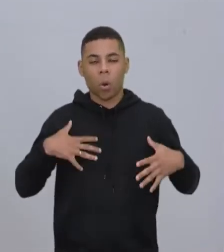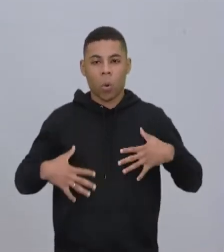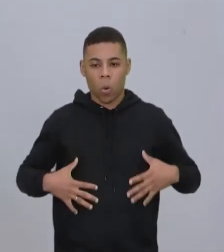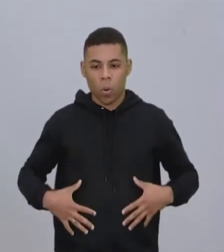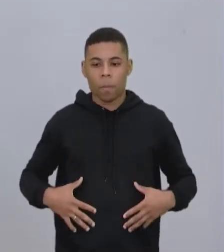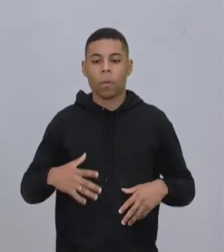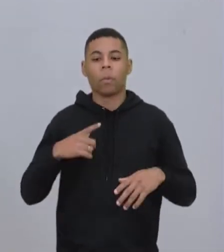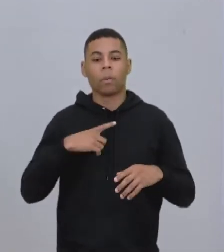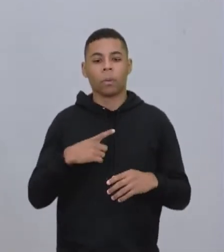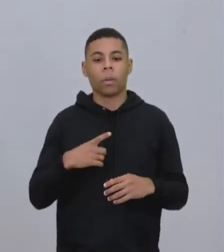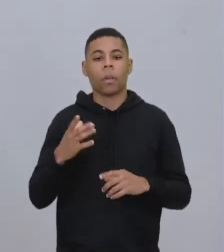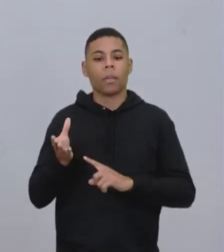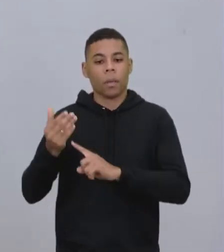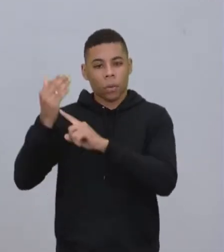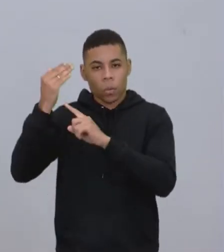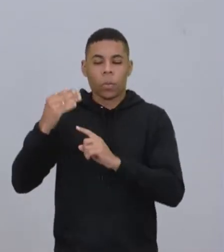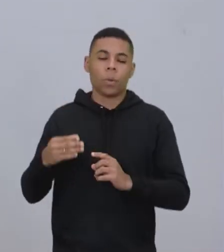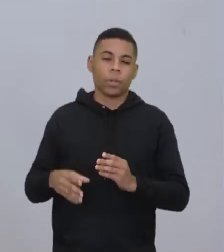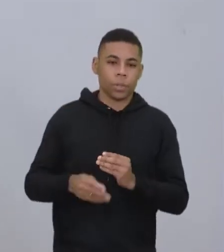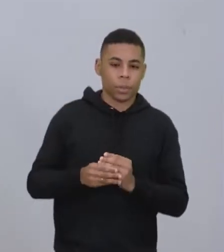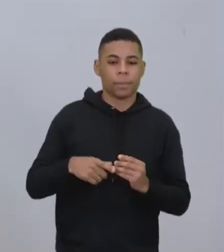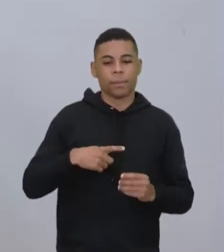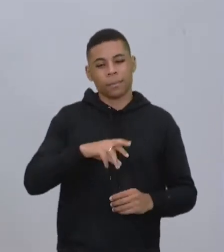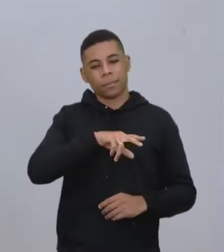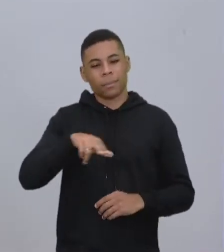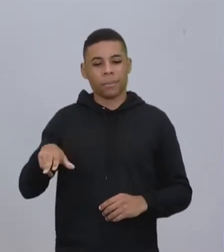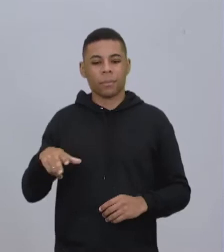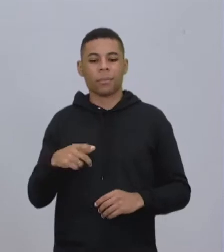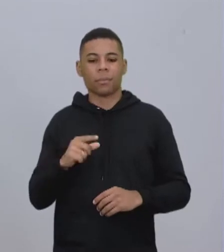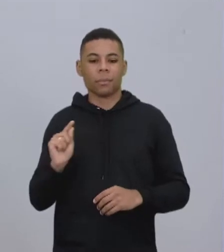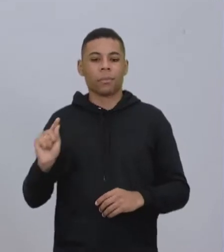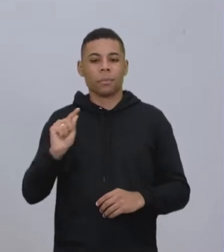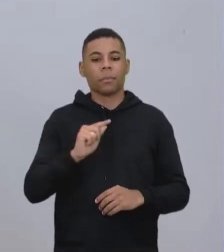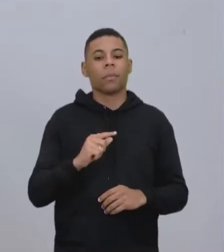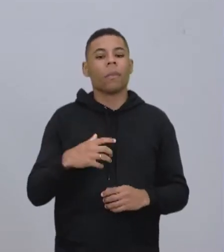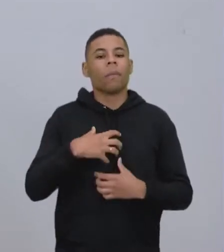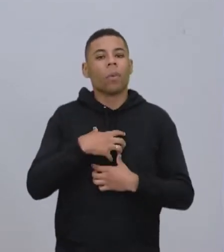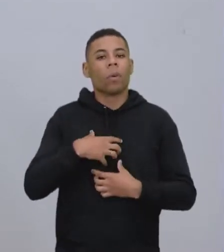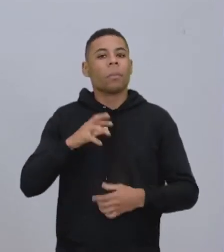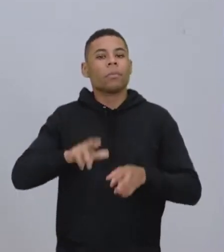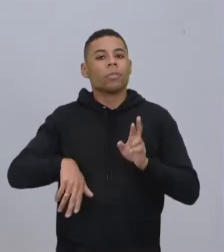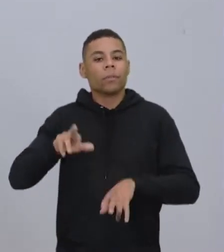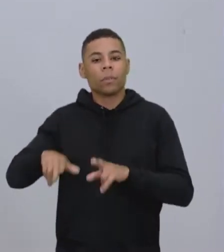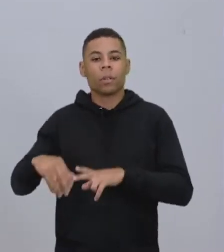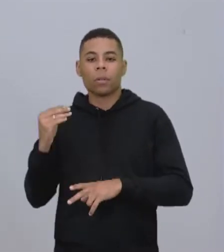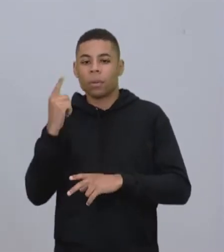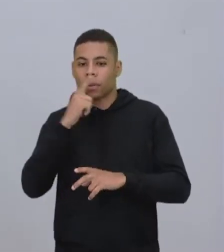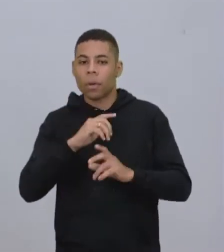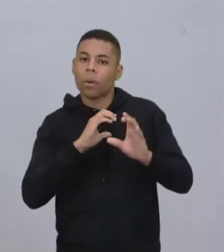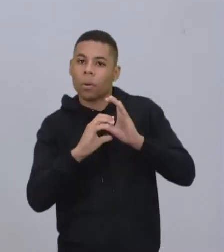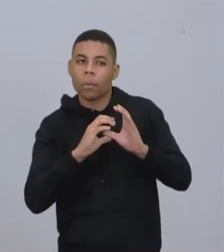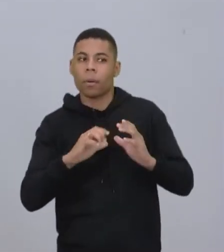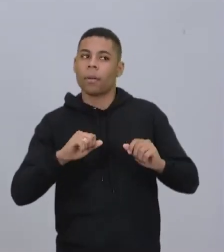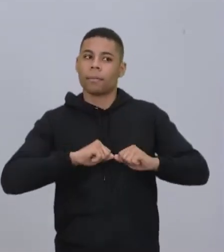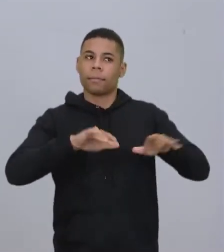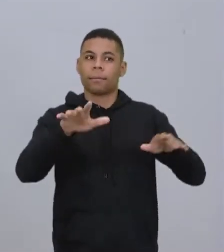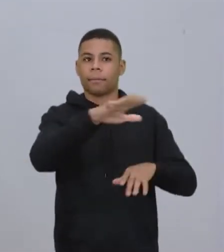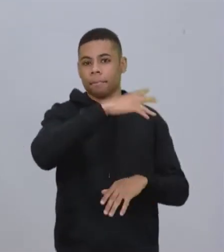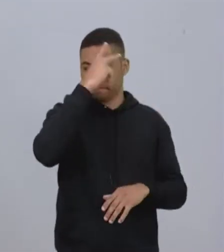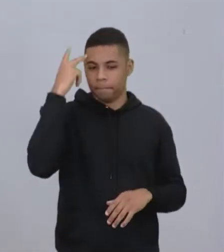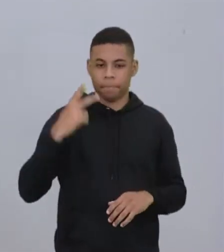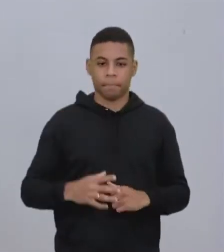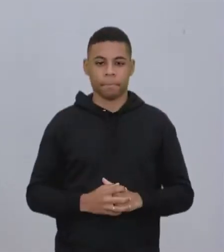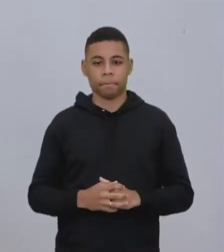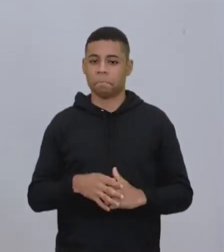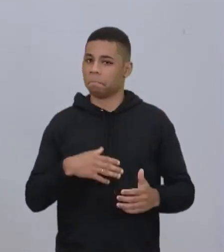está trabalhando a tecnologia. Então são formas diferentes da gente comunicar, entrar em contato com o nosso público, seja ele